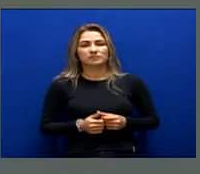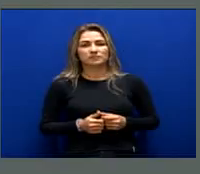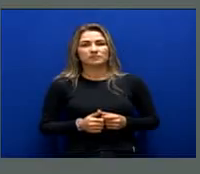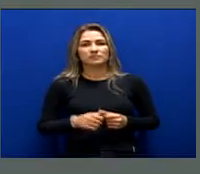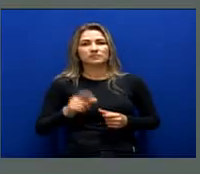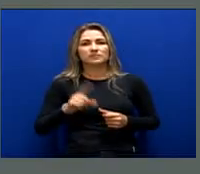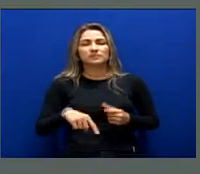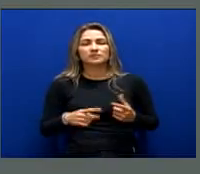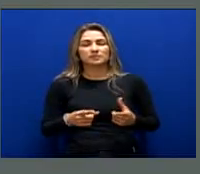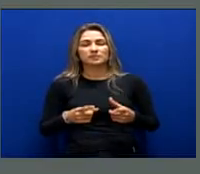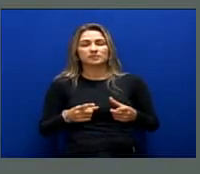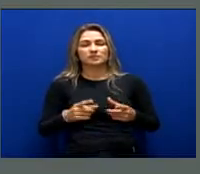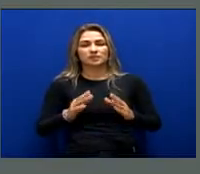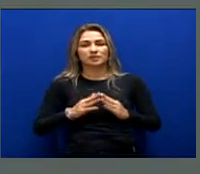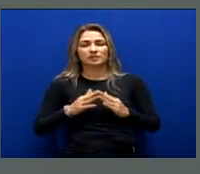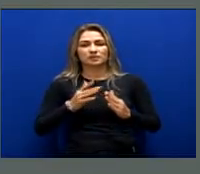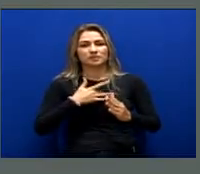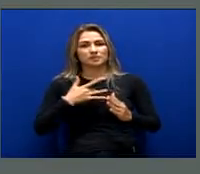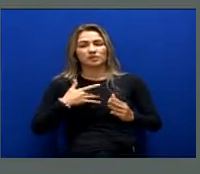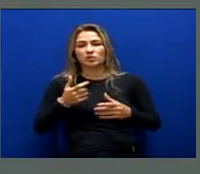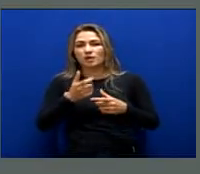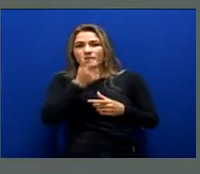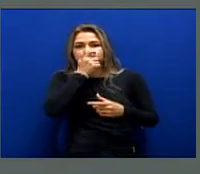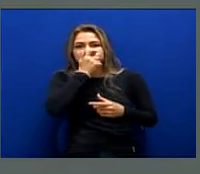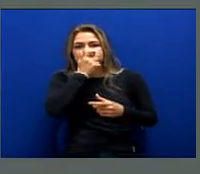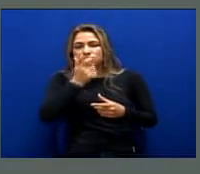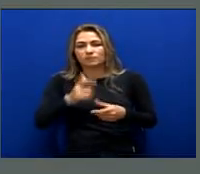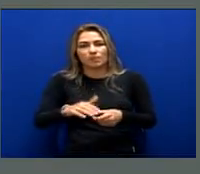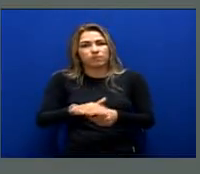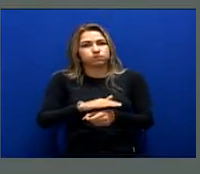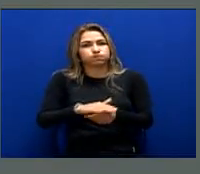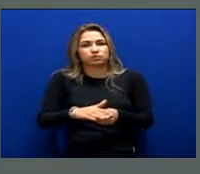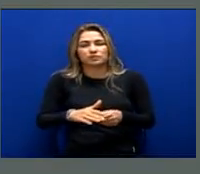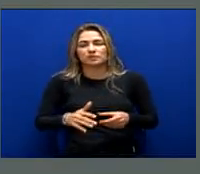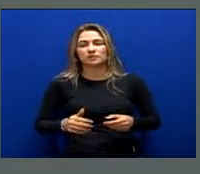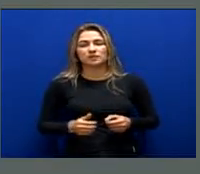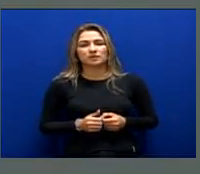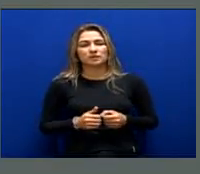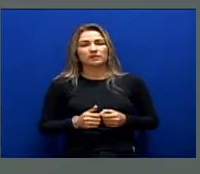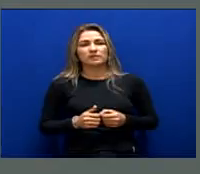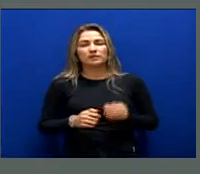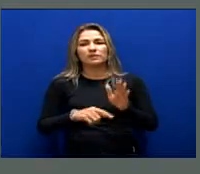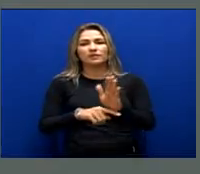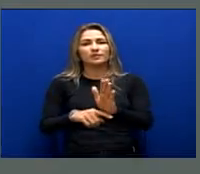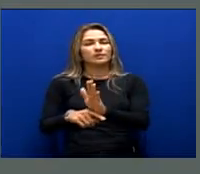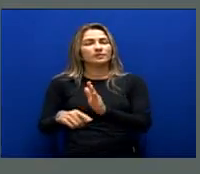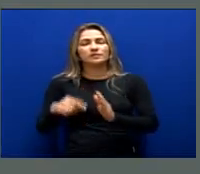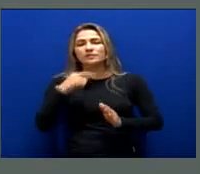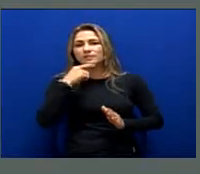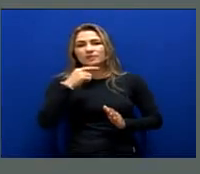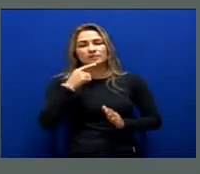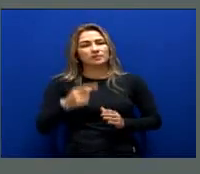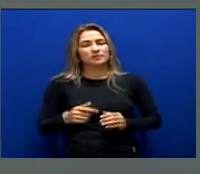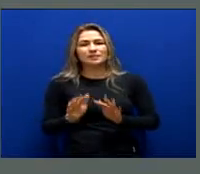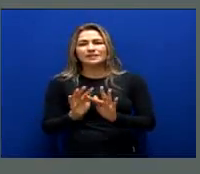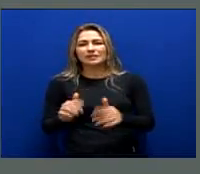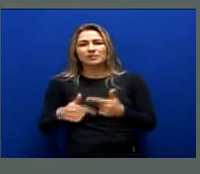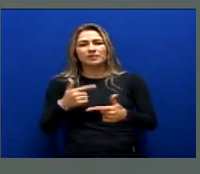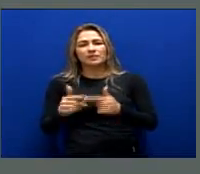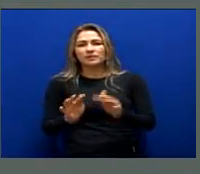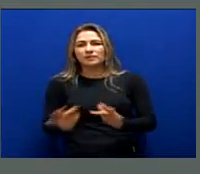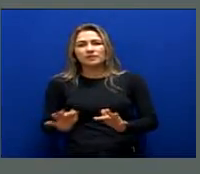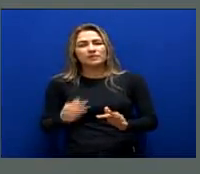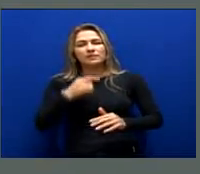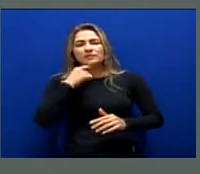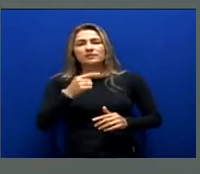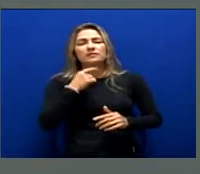porque as unidades básicas estão superlotadas super não conseguem fazer nem o básico que é deles - e acaba